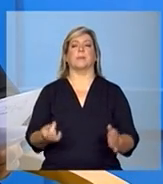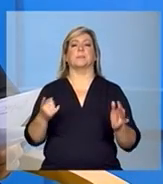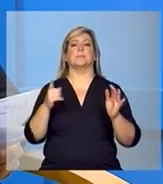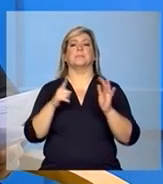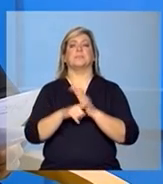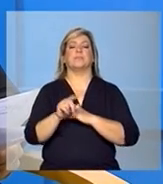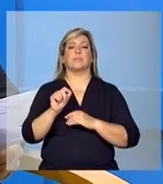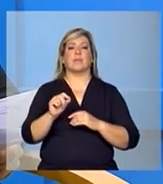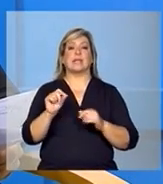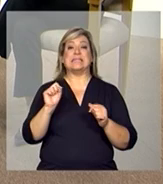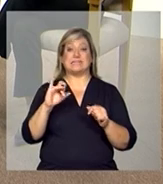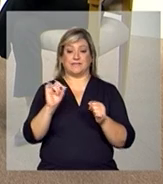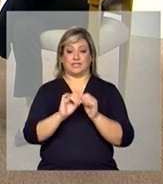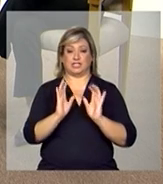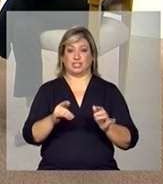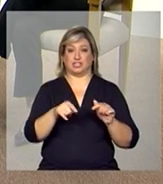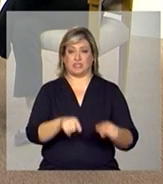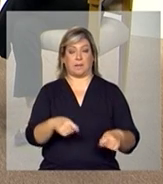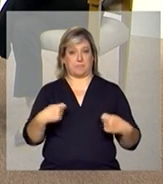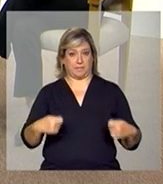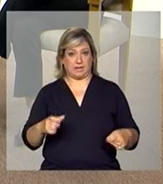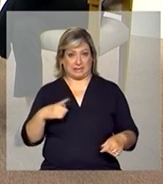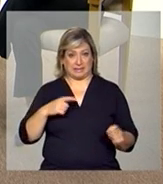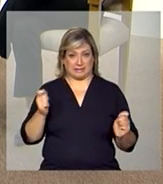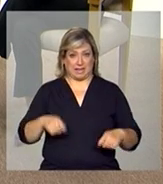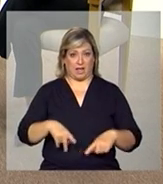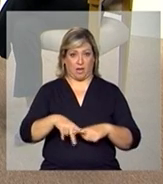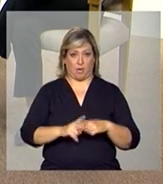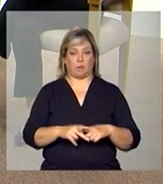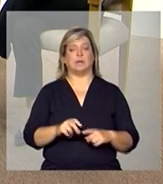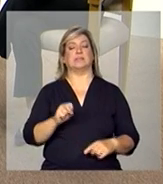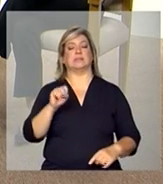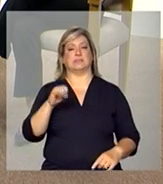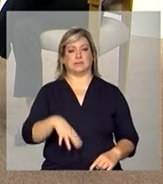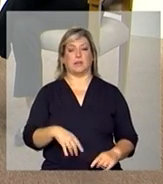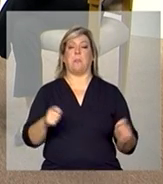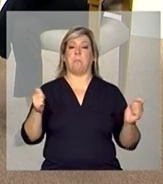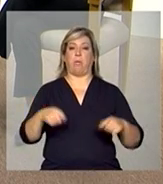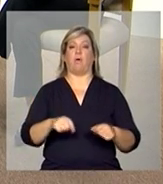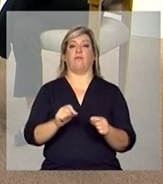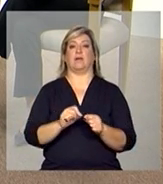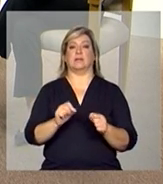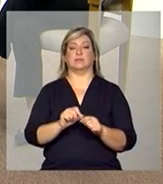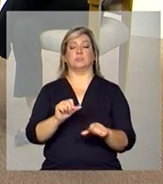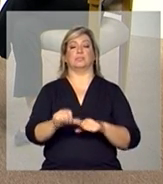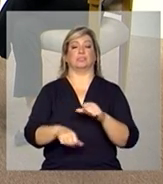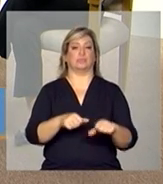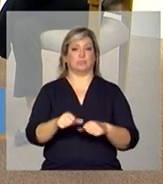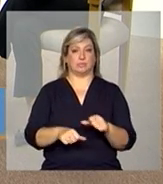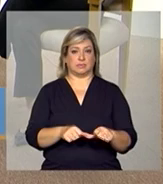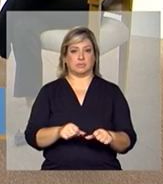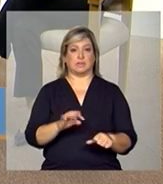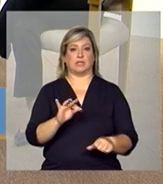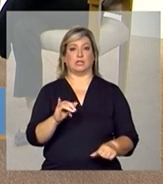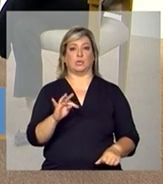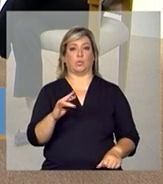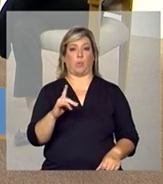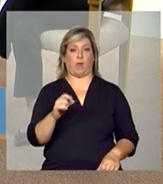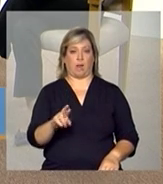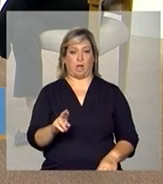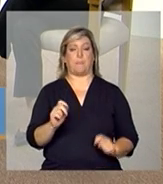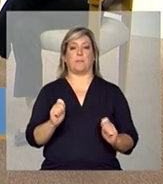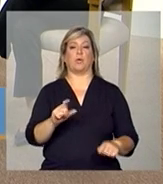como sim ele pode fazer e a mudança de eh de titularidade ele pode